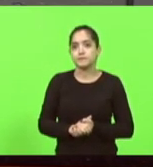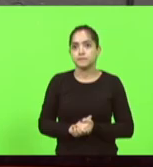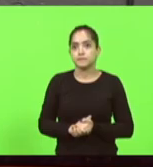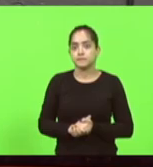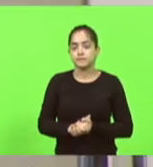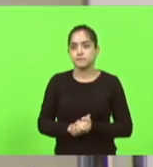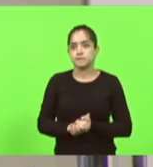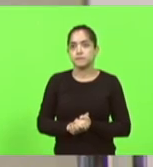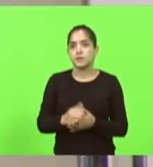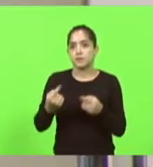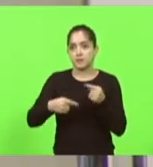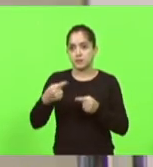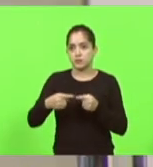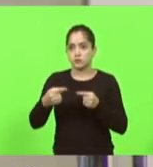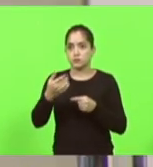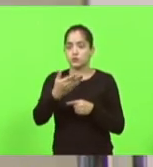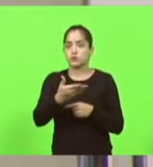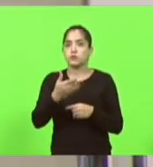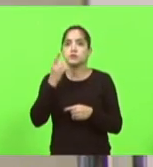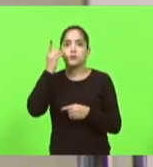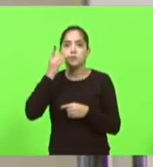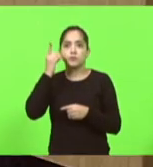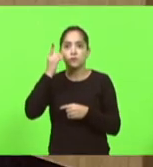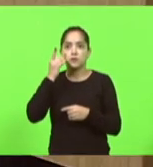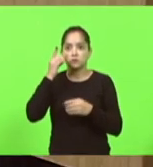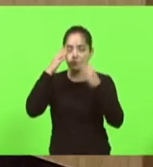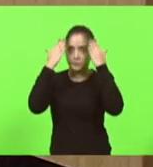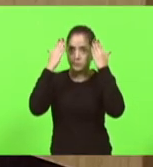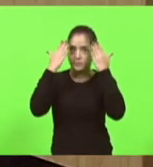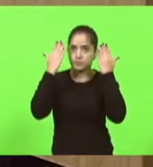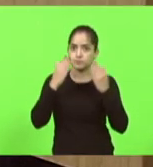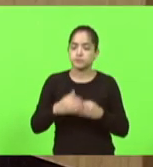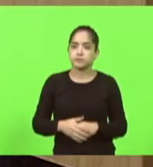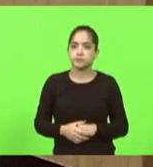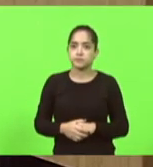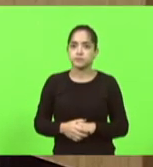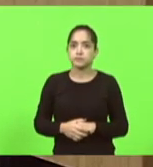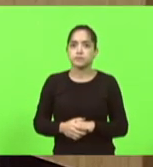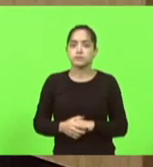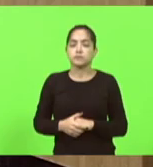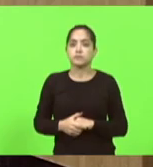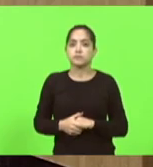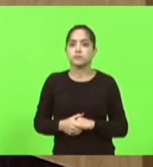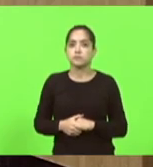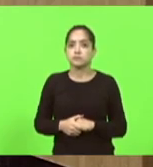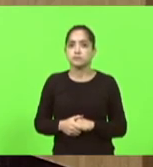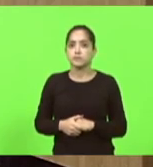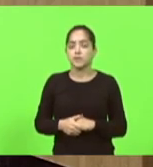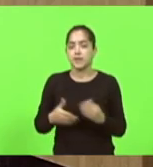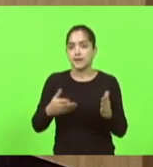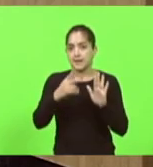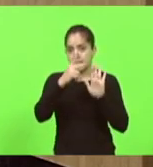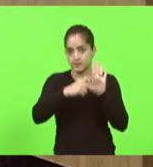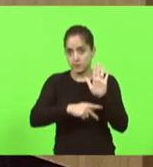Ainda para discutir com a palavra o deputado José Milton Schaefer. Presidente, esse é um projeto